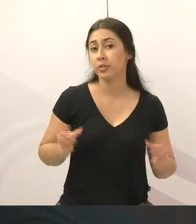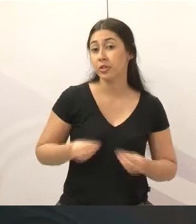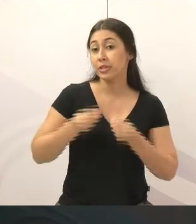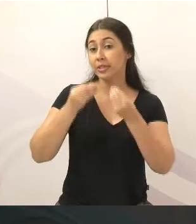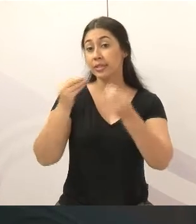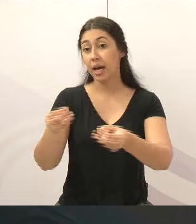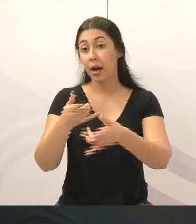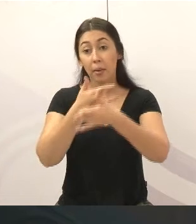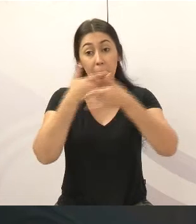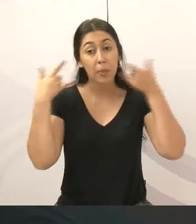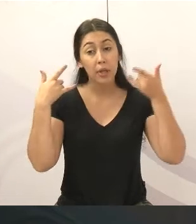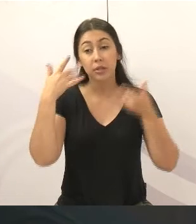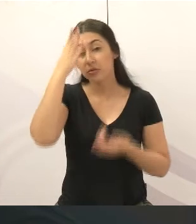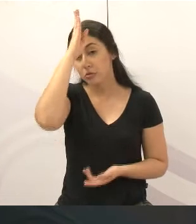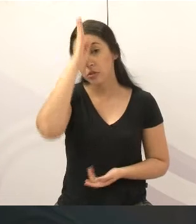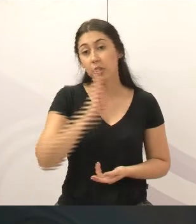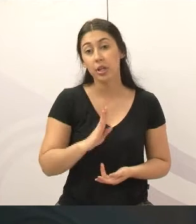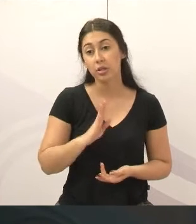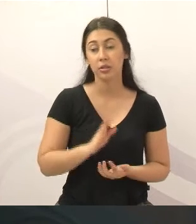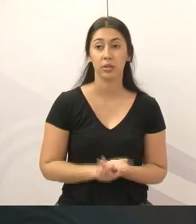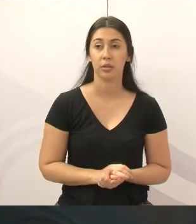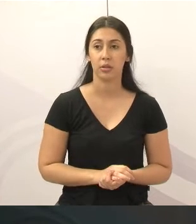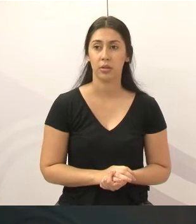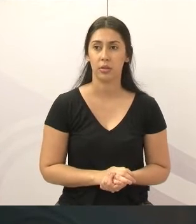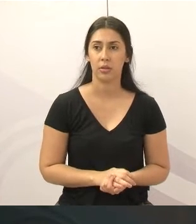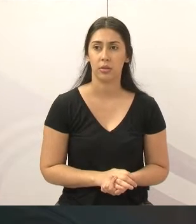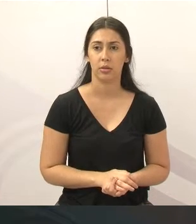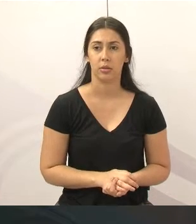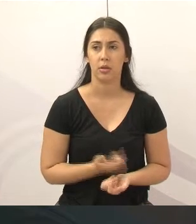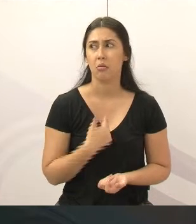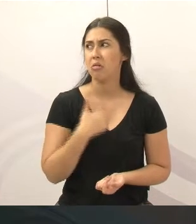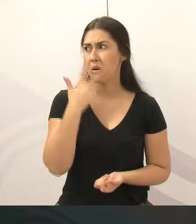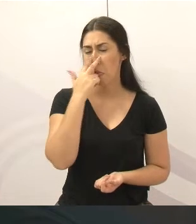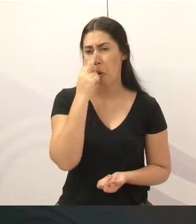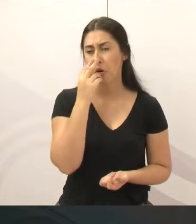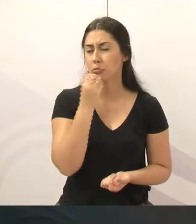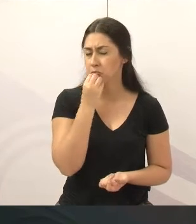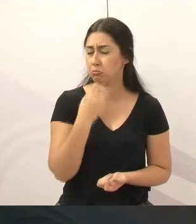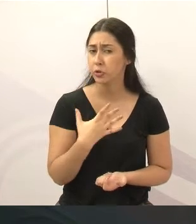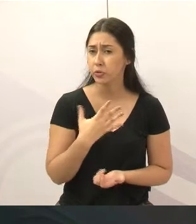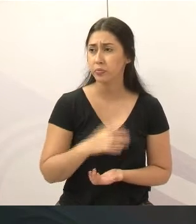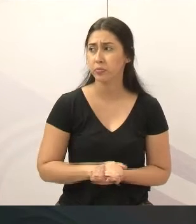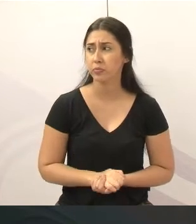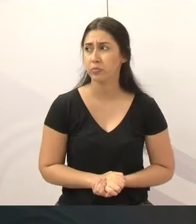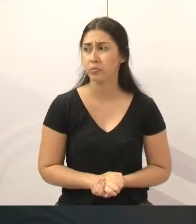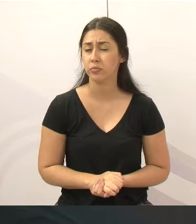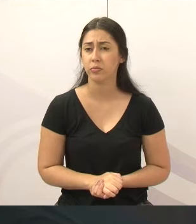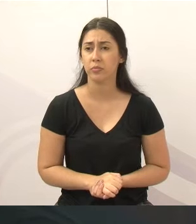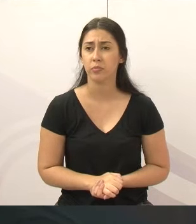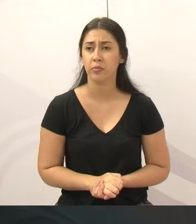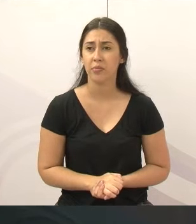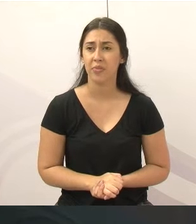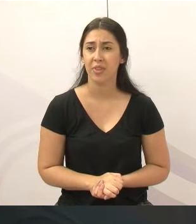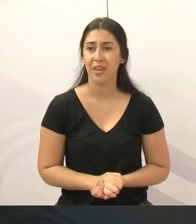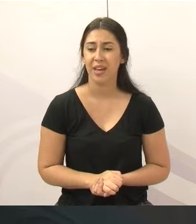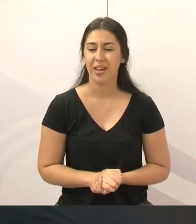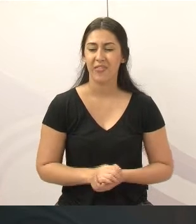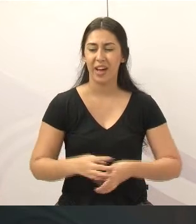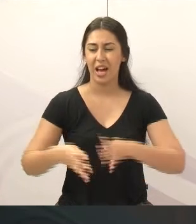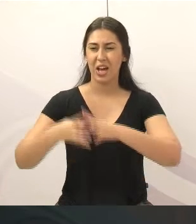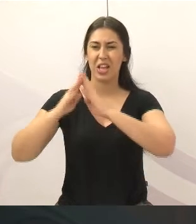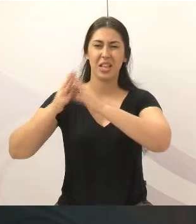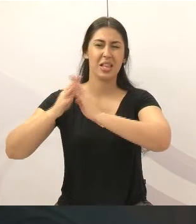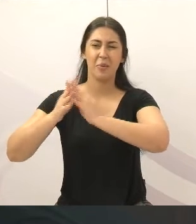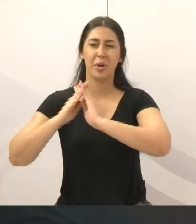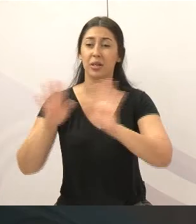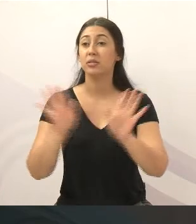nas unidades de saúde, né? Eu acho que não há essa negativa. Então, acho que uma coisa aqui não confronta com a outra, tá